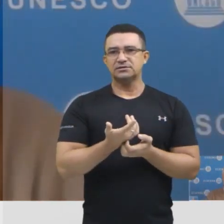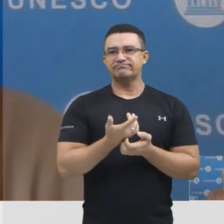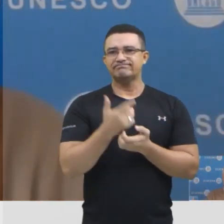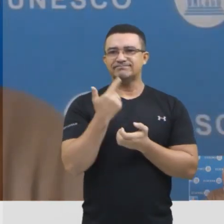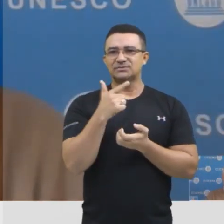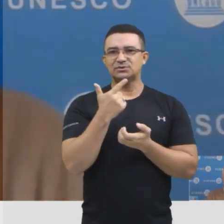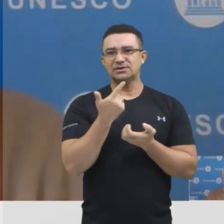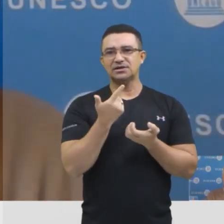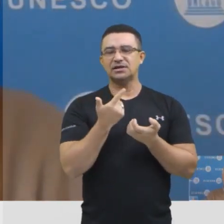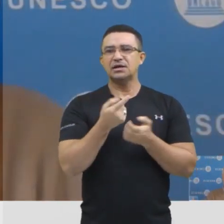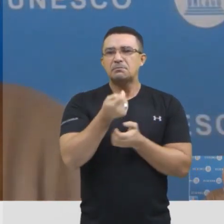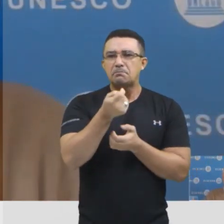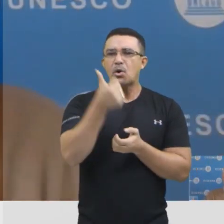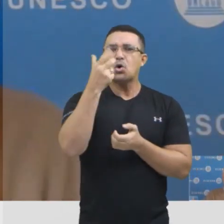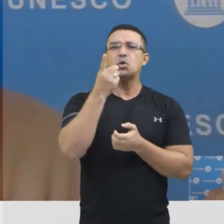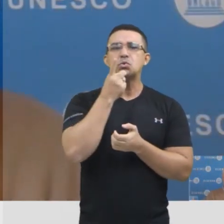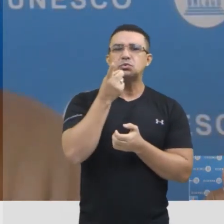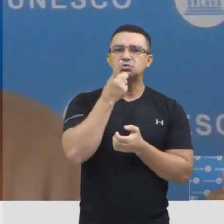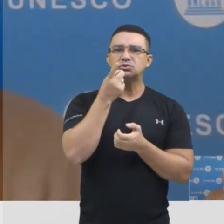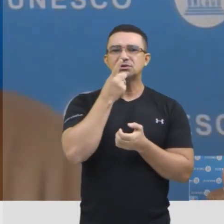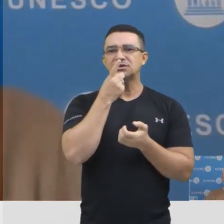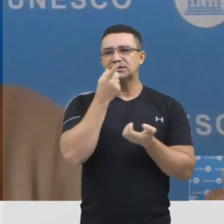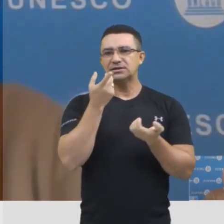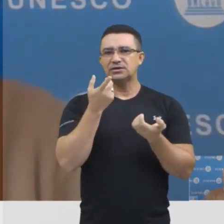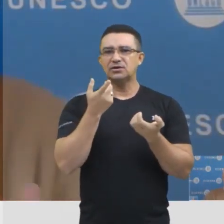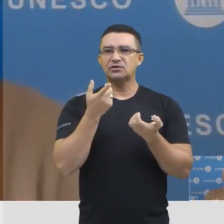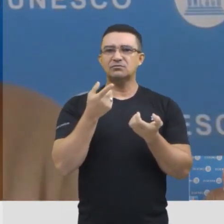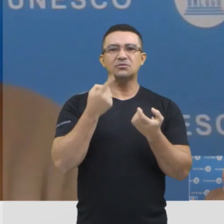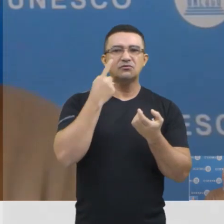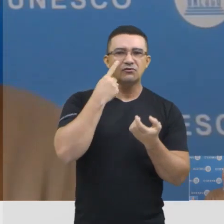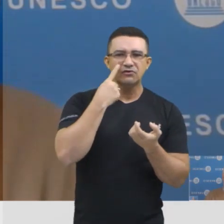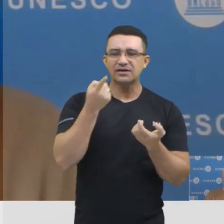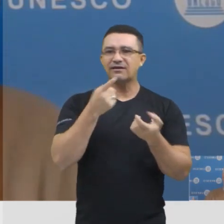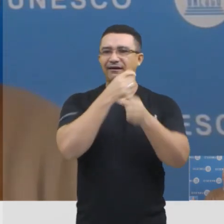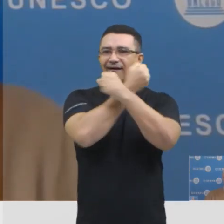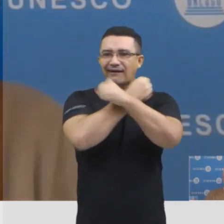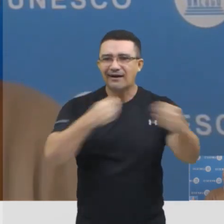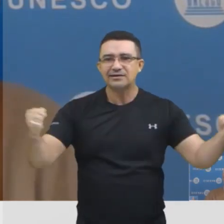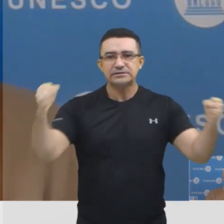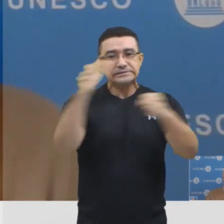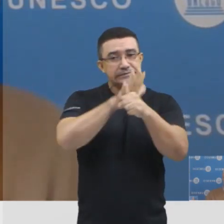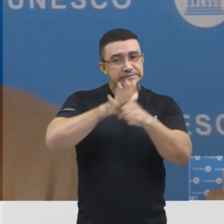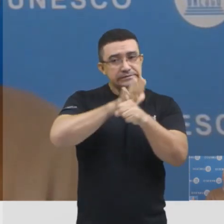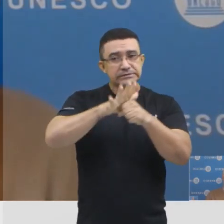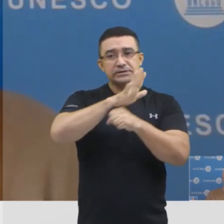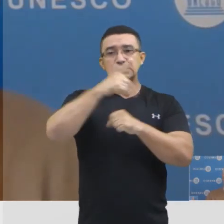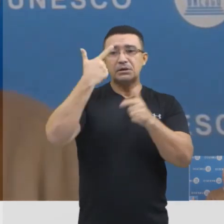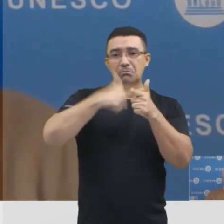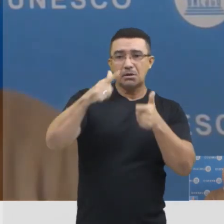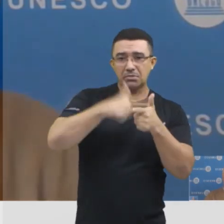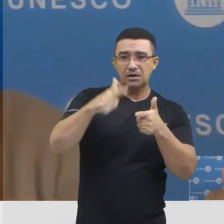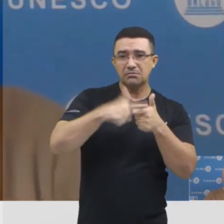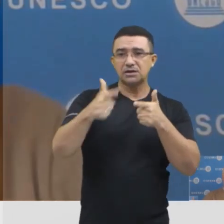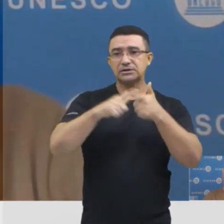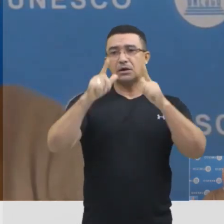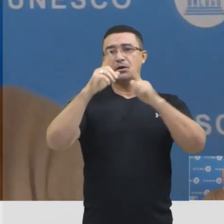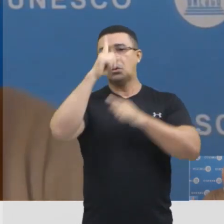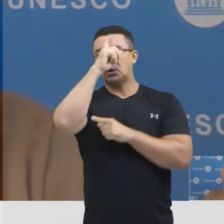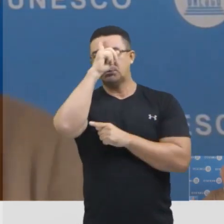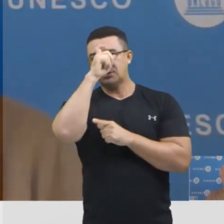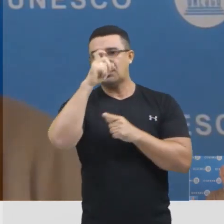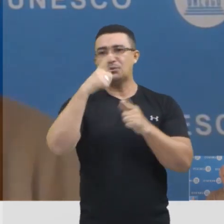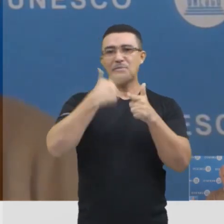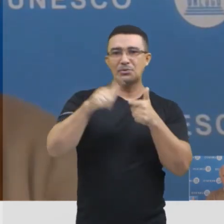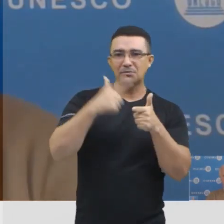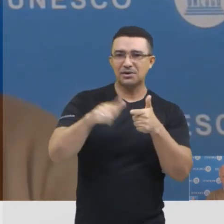assoberbadas em poucos dias com uma imensidão de questões, uma imensidão de problemas e entrem em colapso. Portanto, estamos a dar